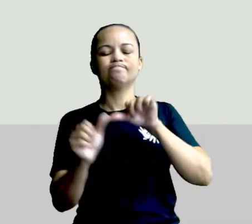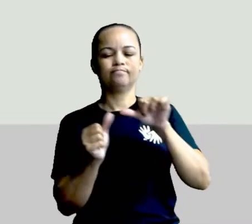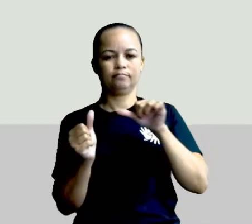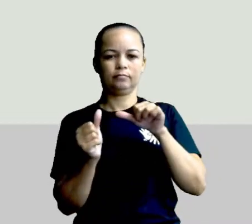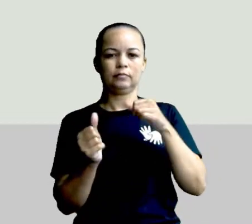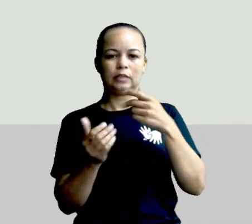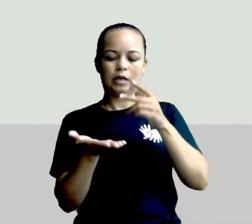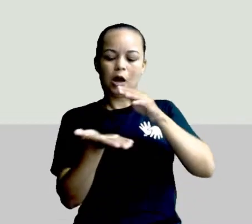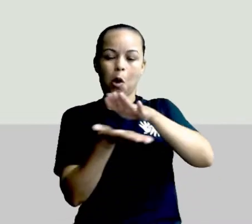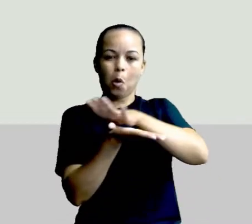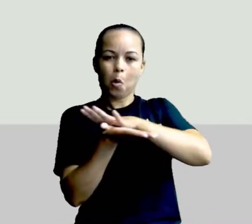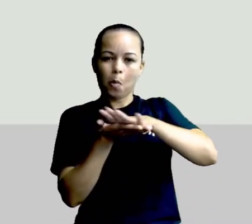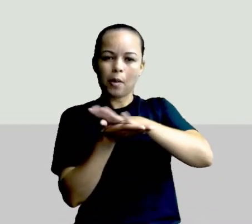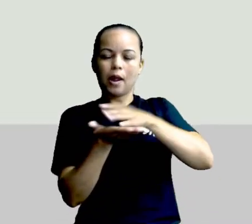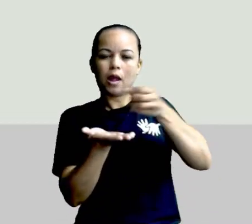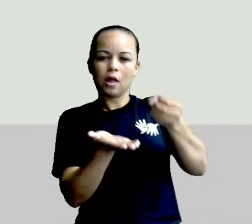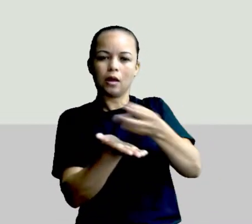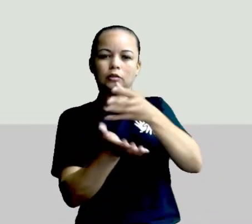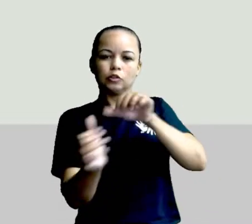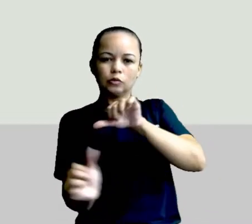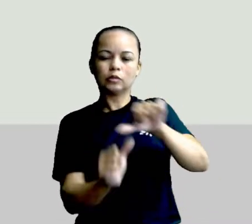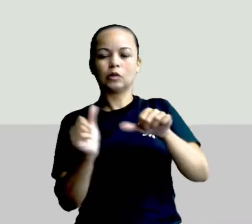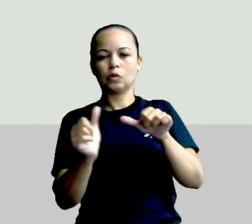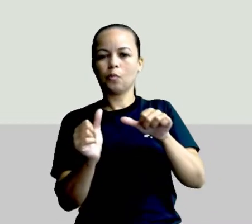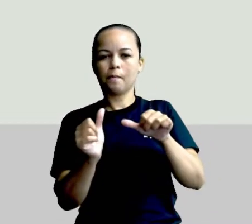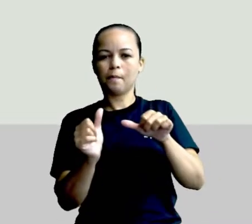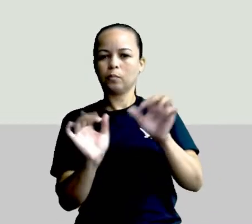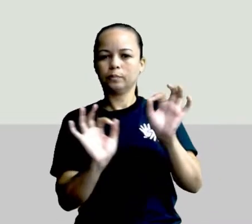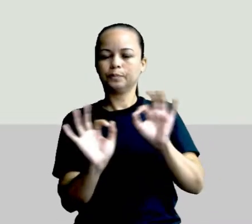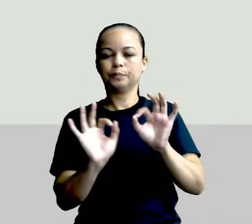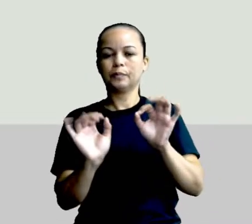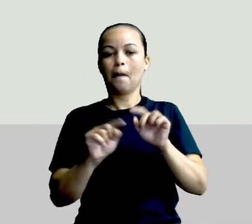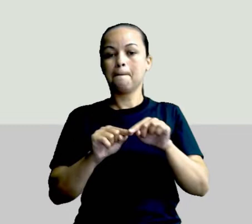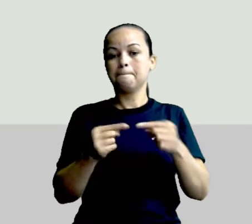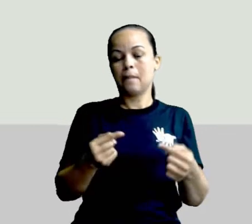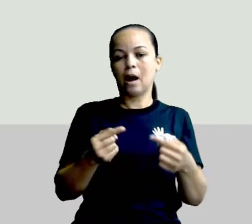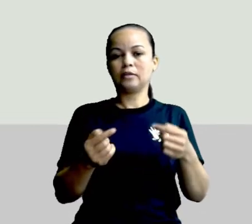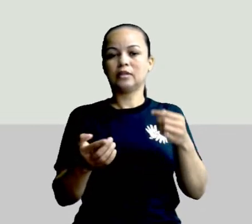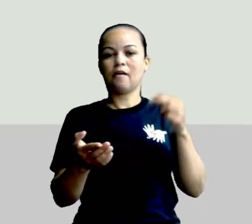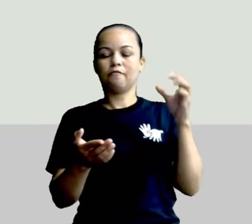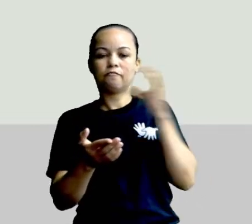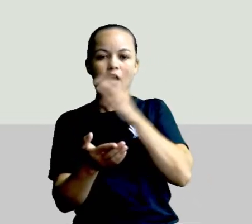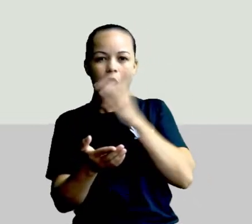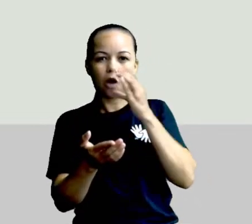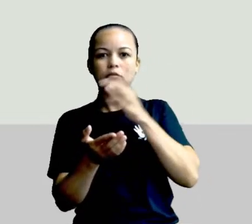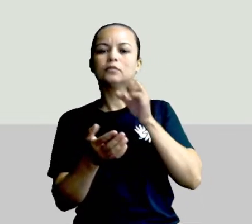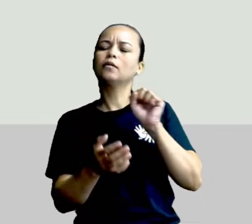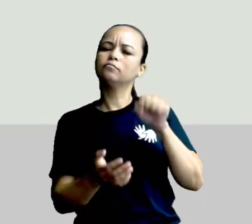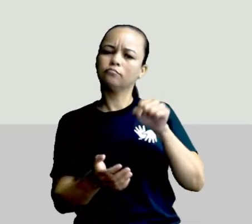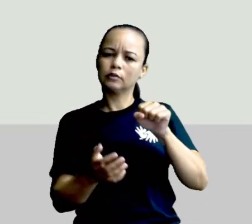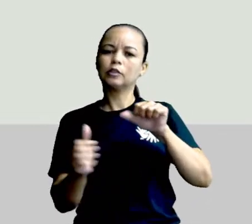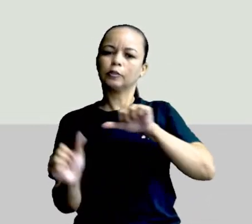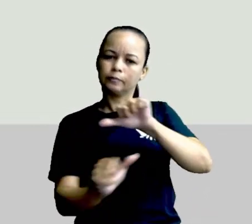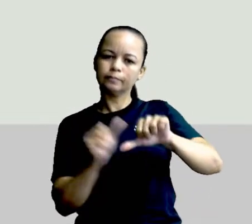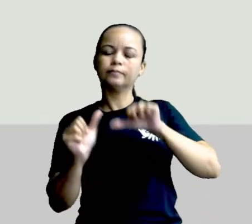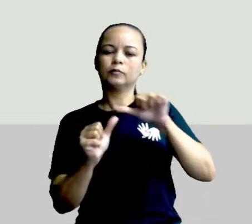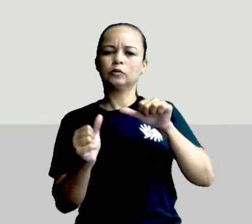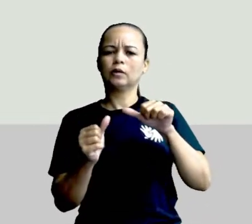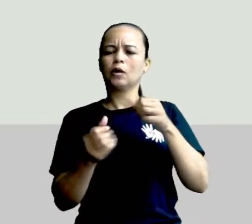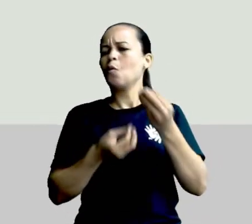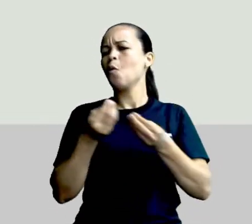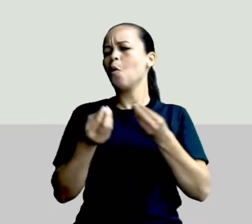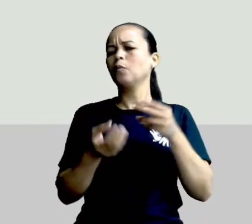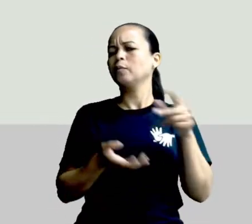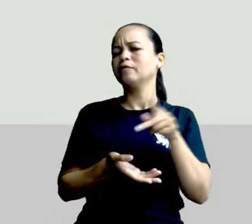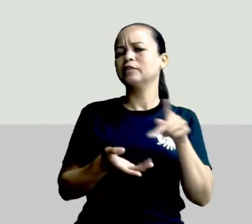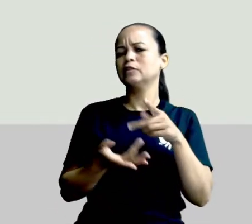Vai haver uma mudança, tá? No seu meio, a frequência da onda luminosa não é alterada, mas a velocidade sim. ela sofre